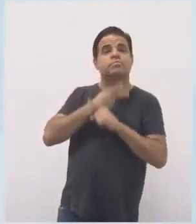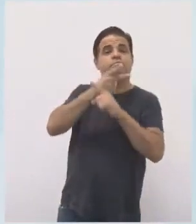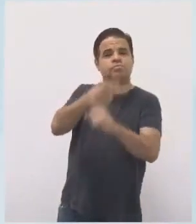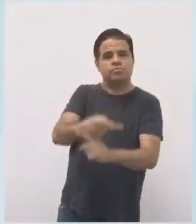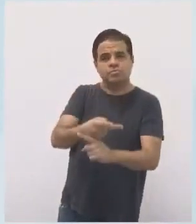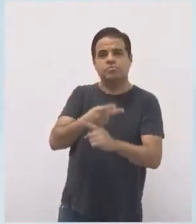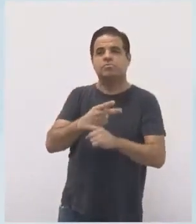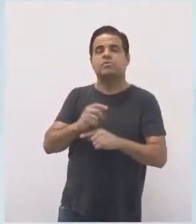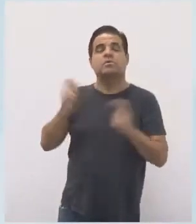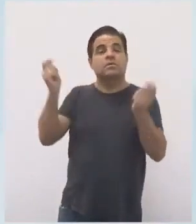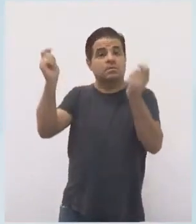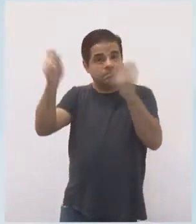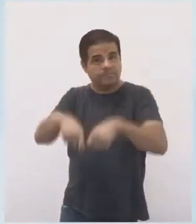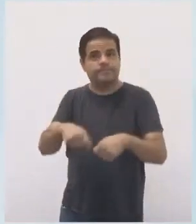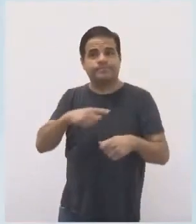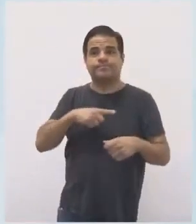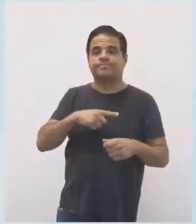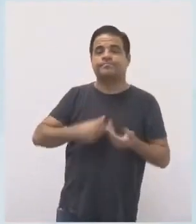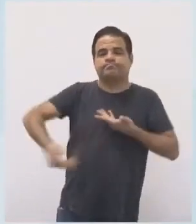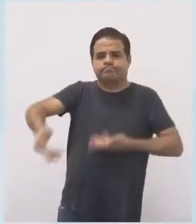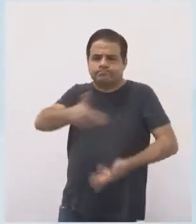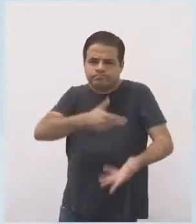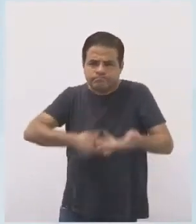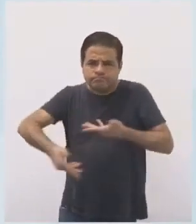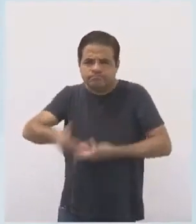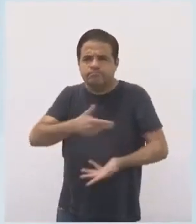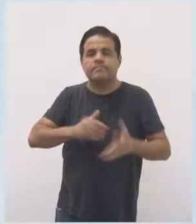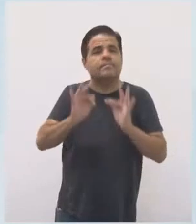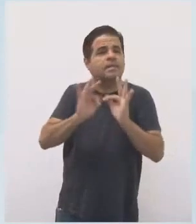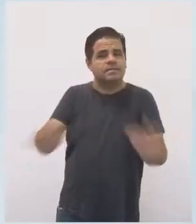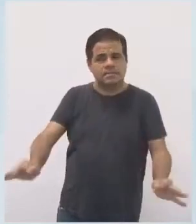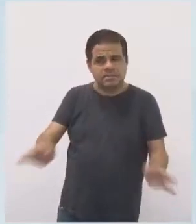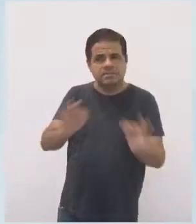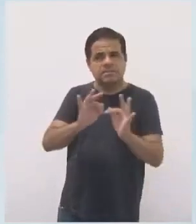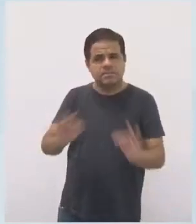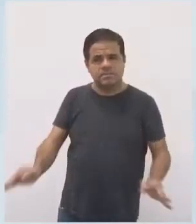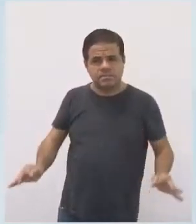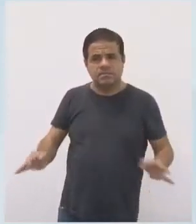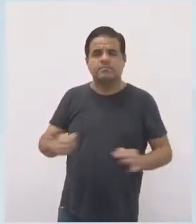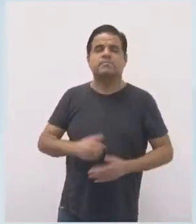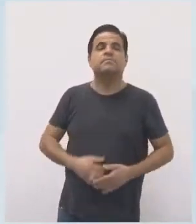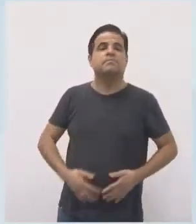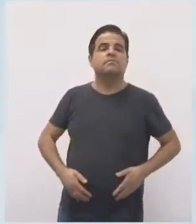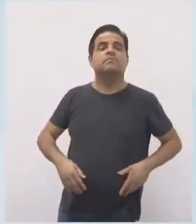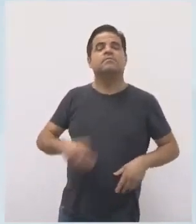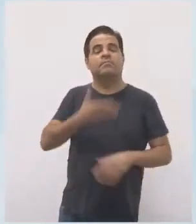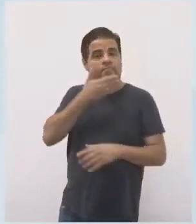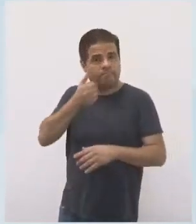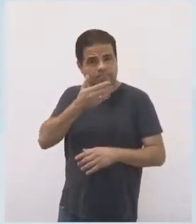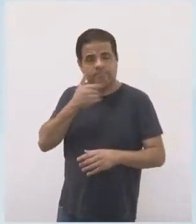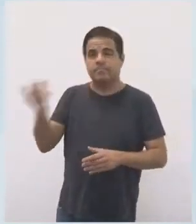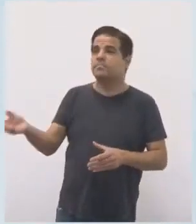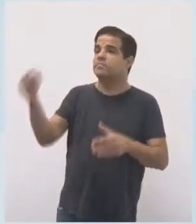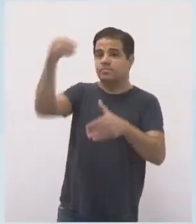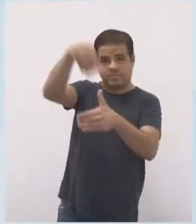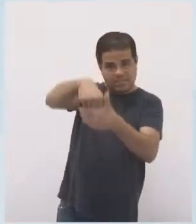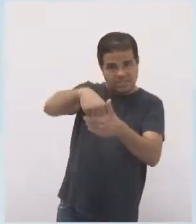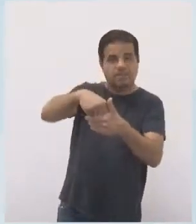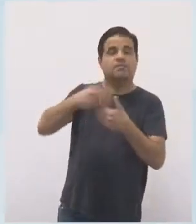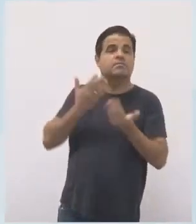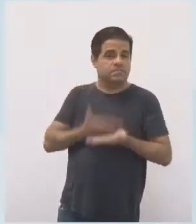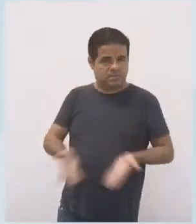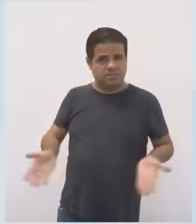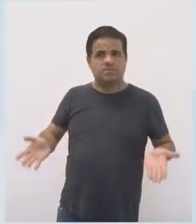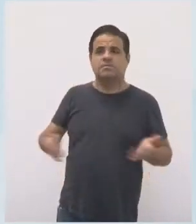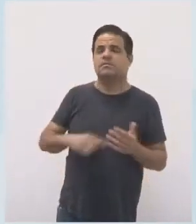fazer com que elas fossem relativamente simples, fossem fáceis de implementar, né, fáceis